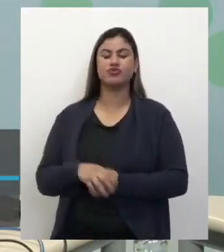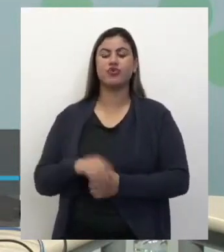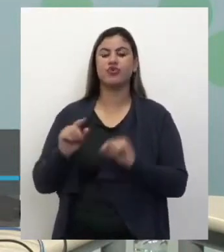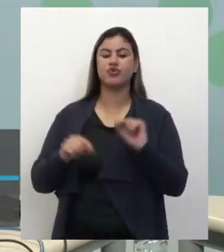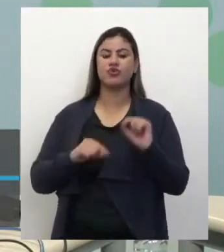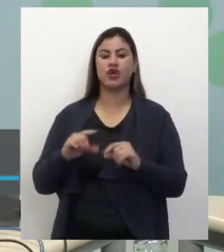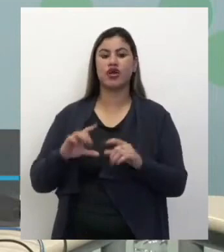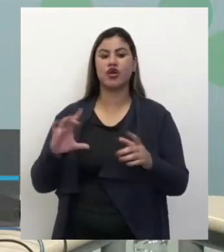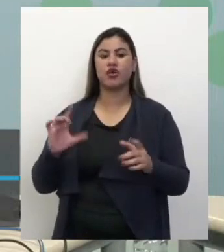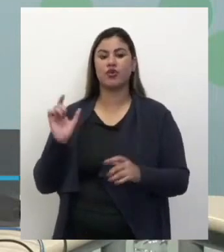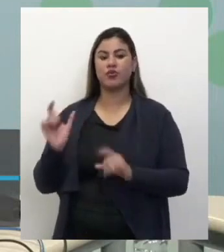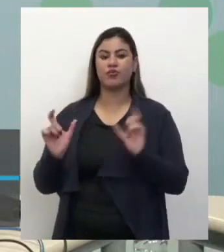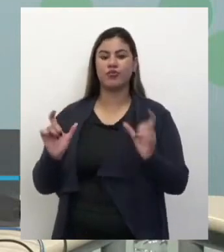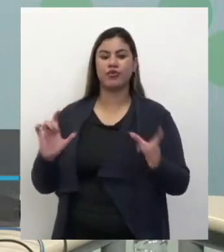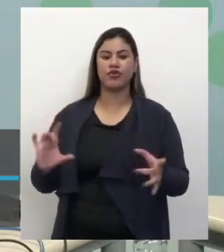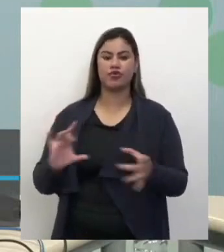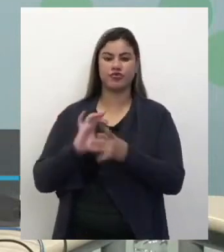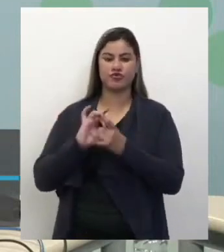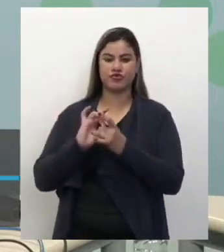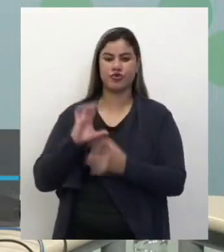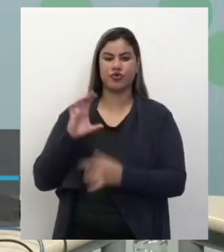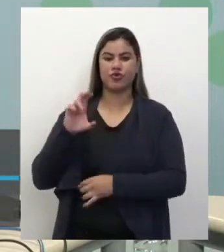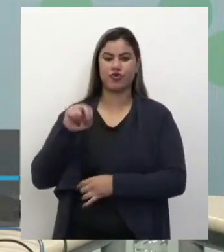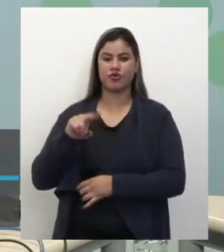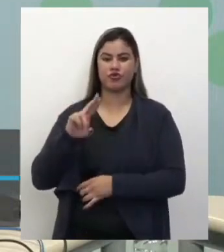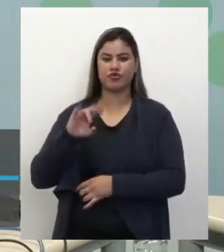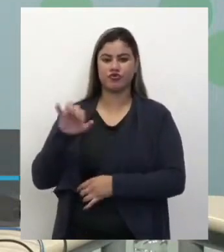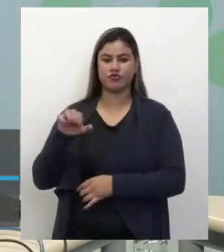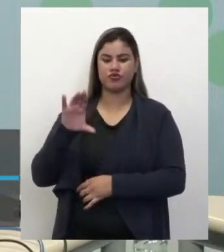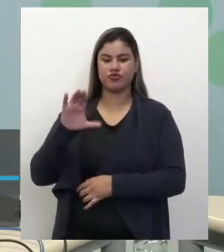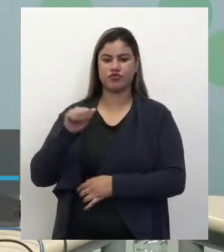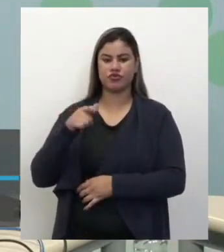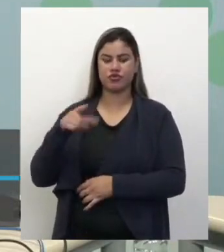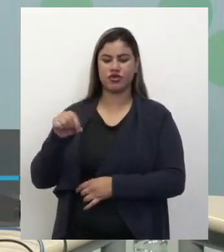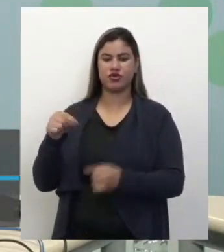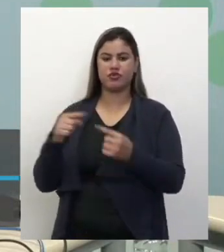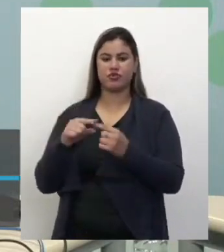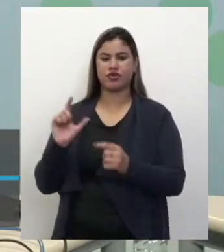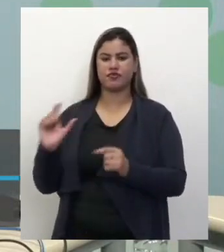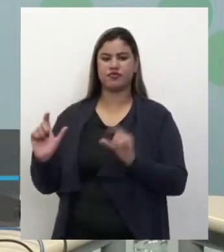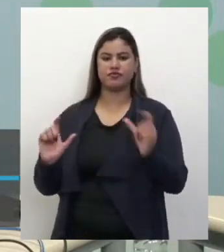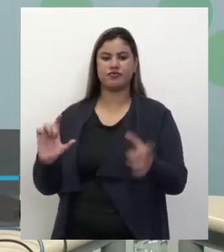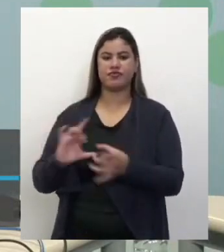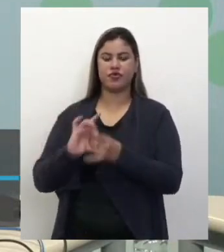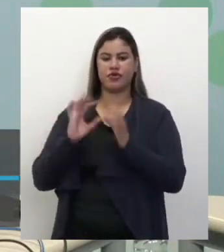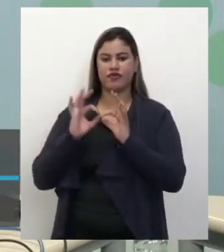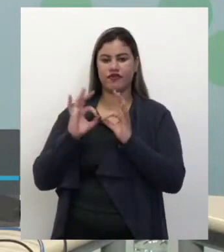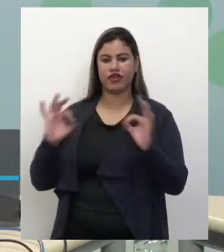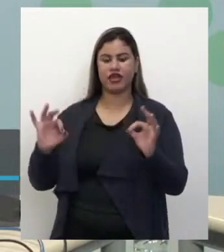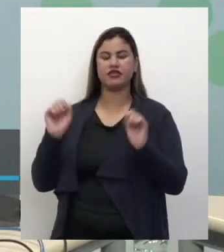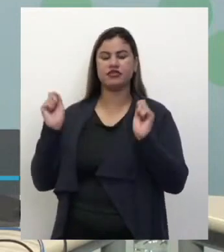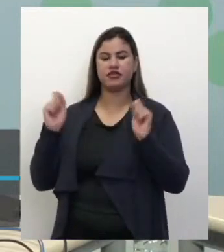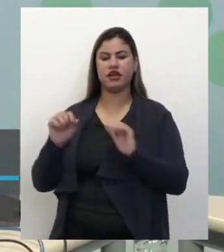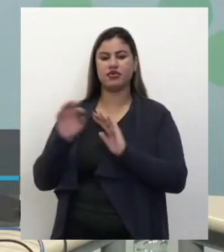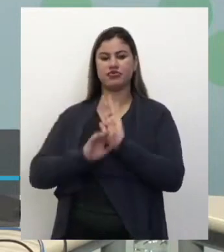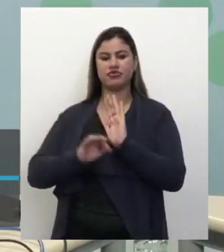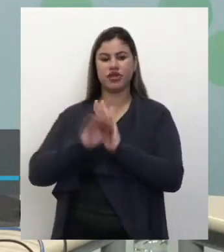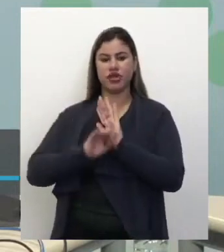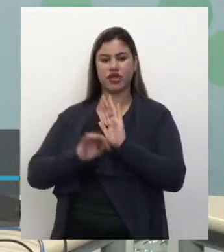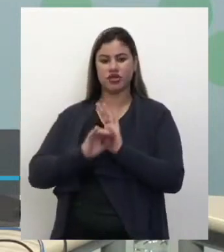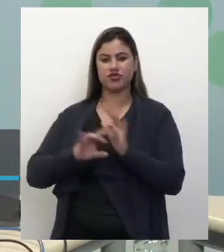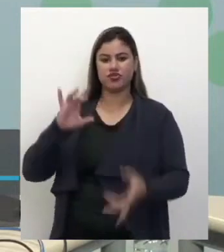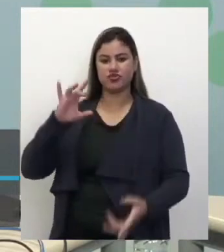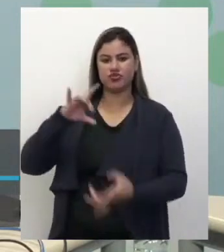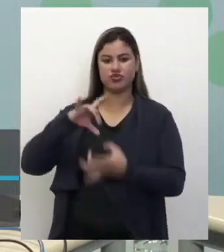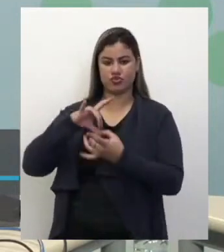para quem não lembra, né? Aquelas palavras, né? Que conectam, né? As frases, conectam as orações, para transformar o texto mais coeso, um